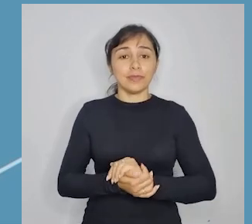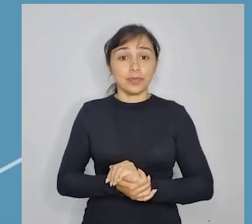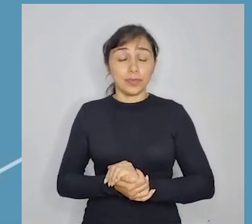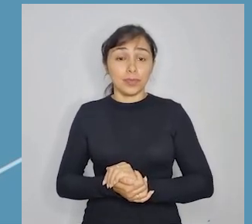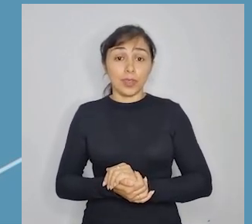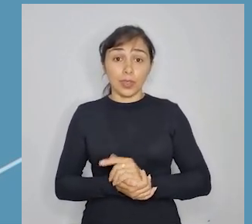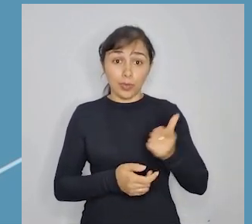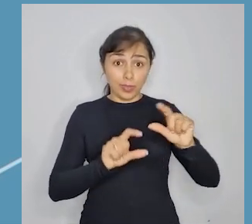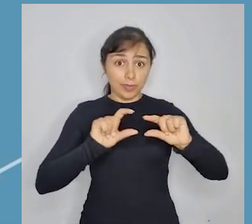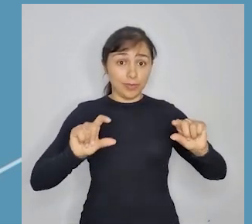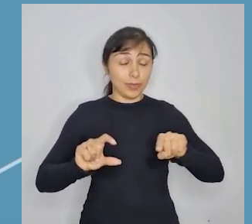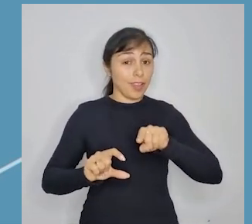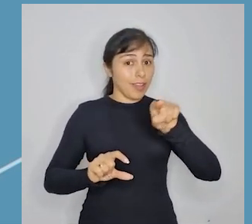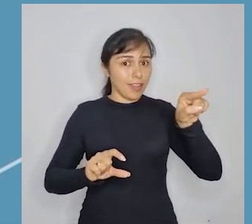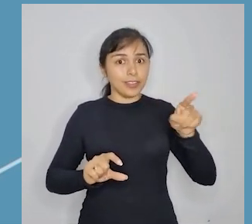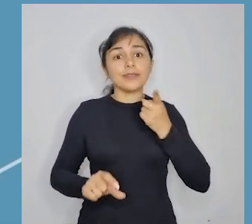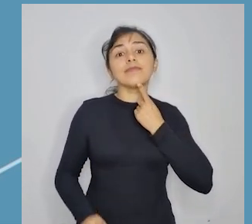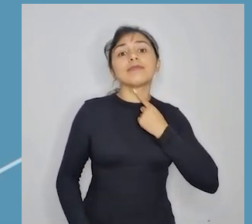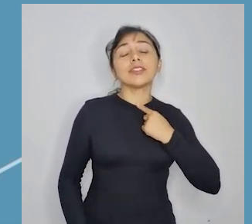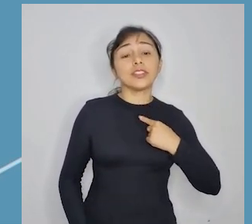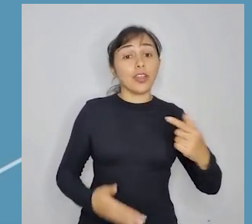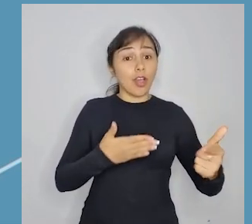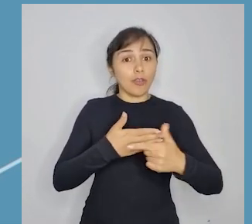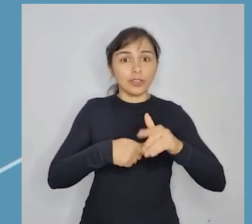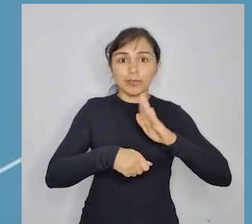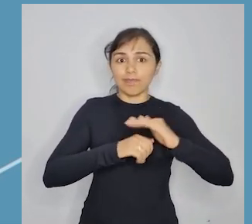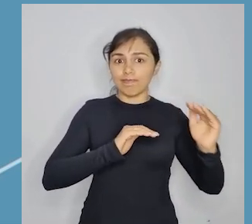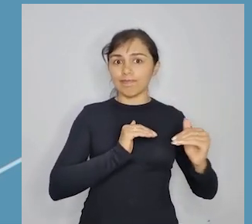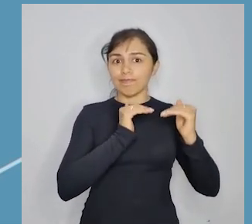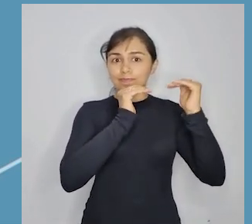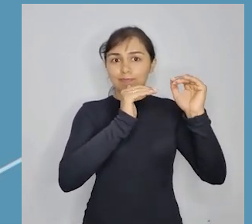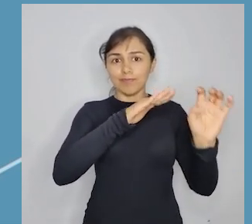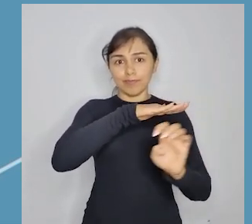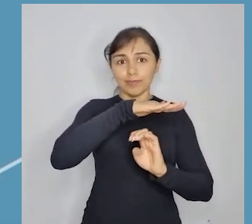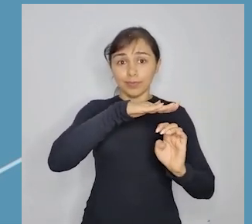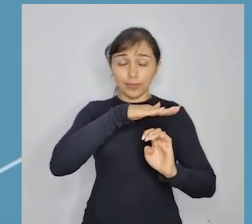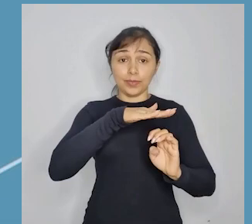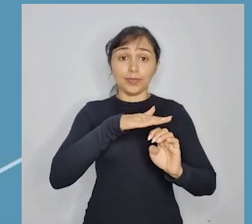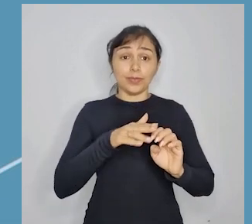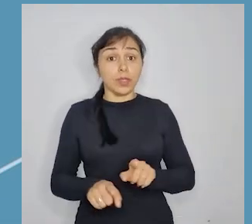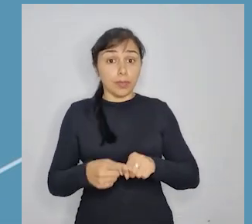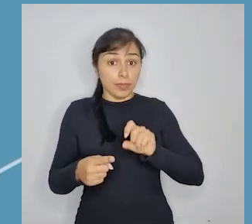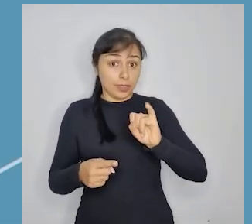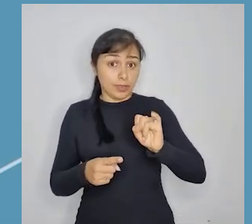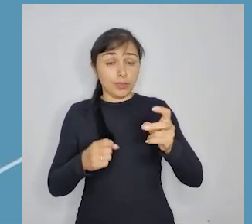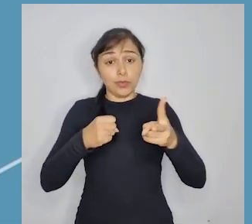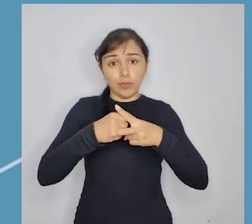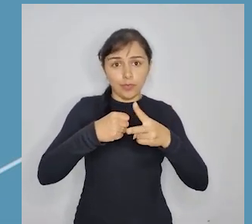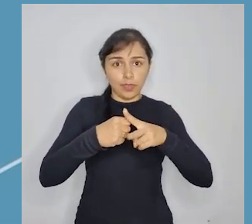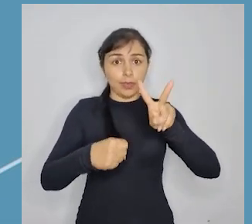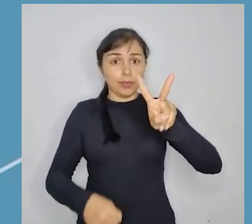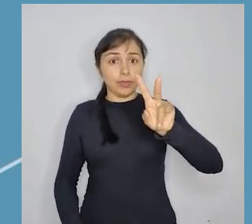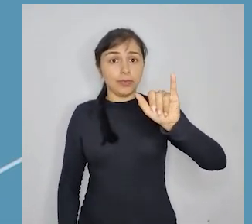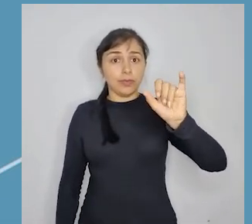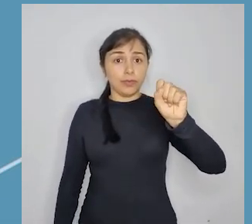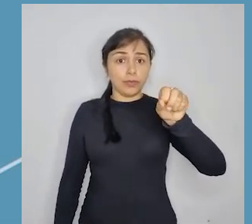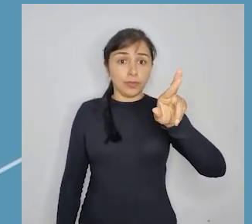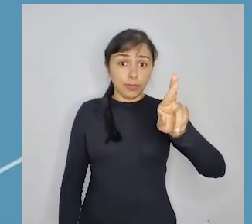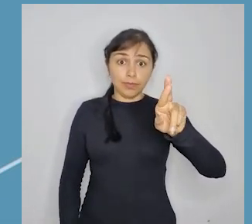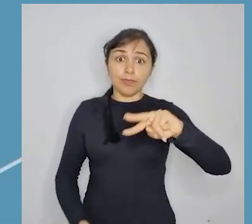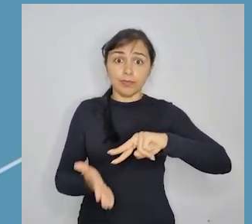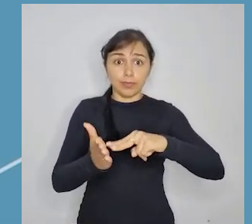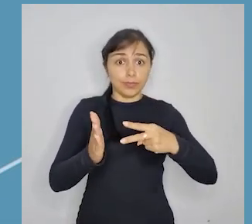sucesso. Eles visavam ao cargo mais alto da empresa. Com o sentido de dirigir a